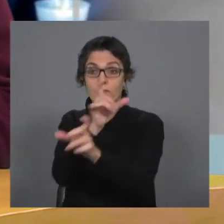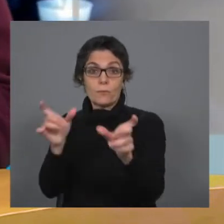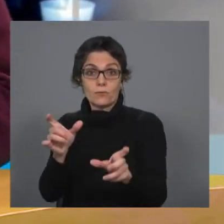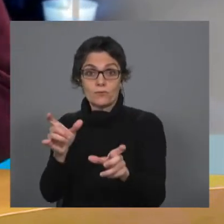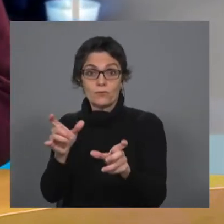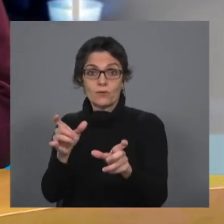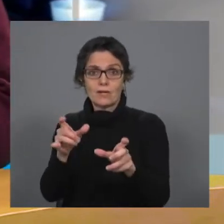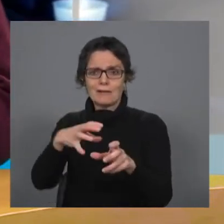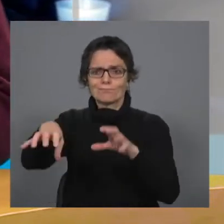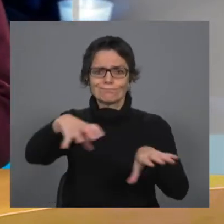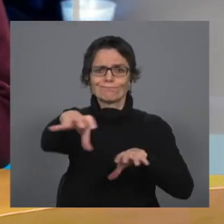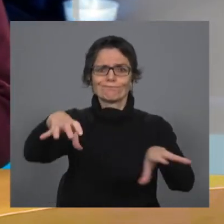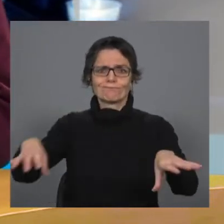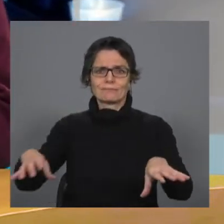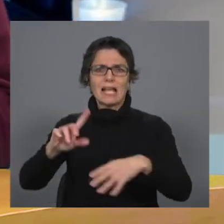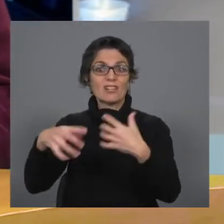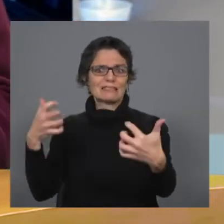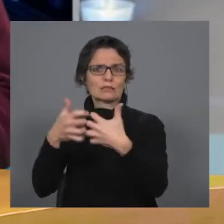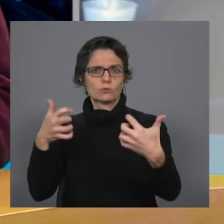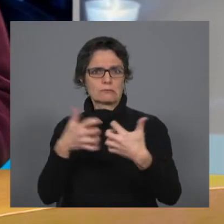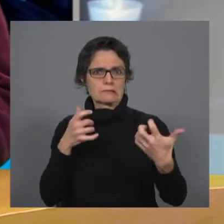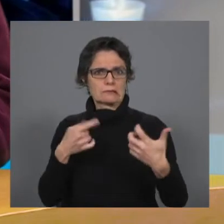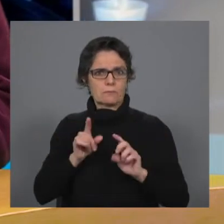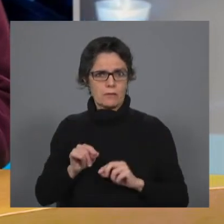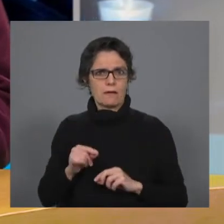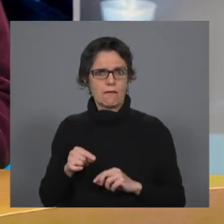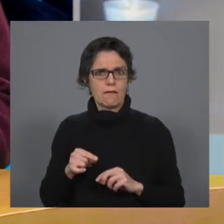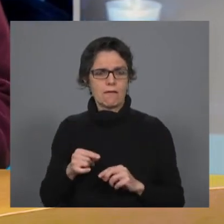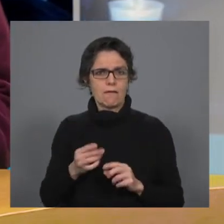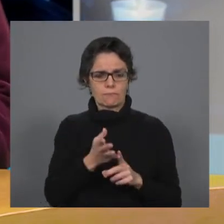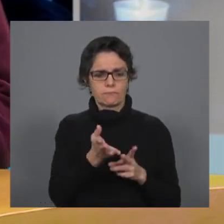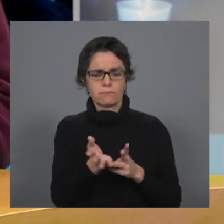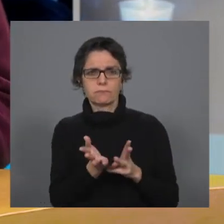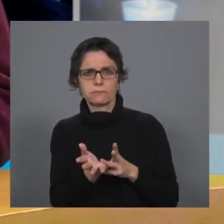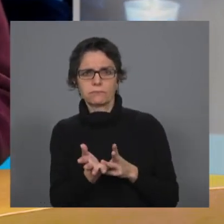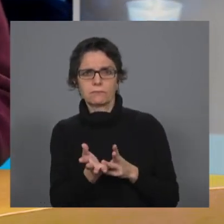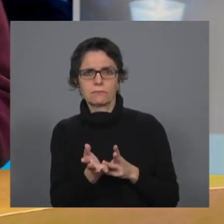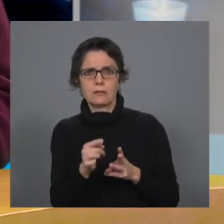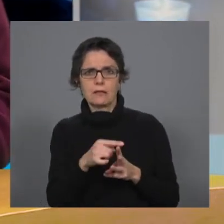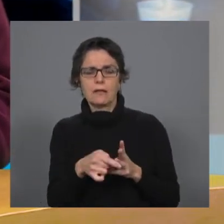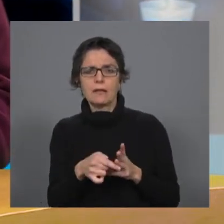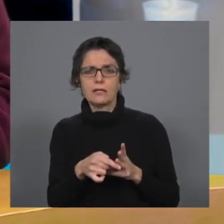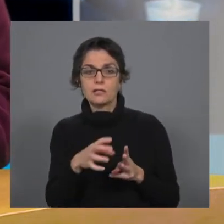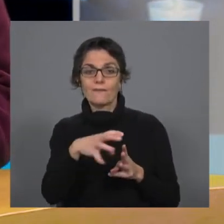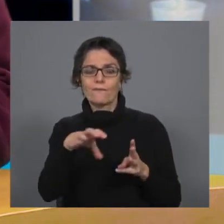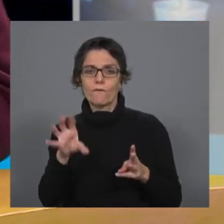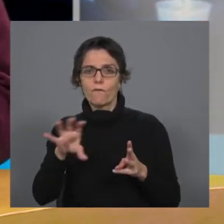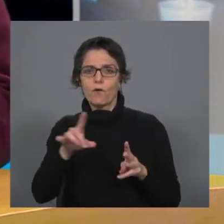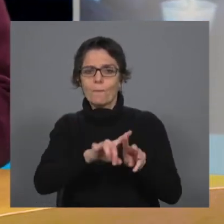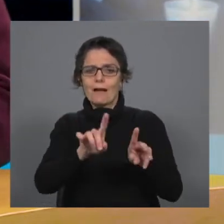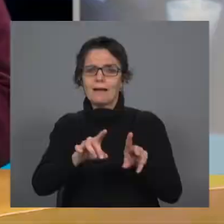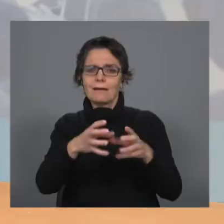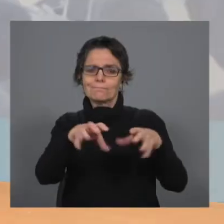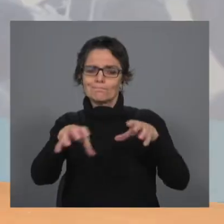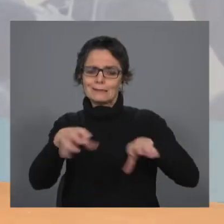próprias divisões, conflitos, rupturas, que muitas vezes ainda temos com a própria humanidade e com toda a criação. Portanto, é como